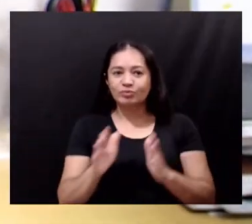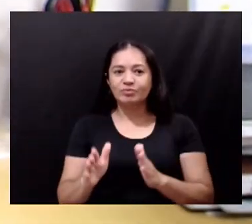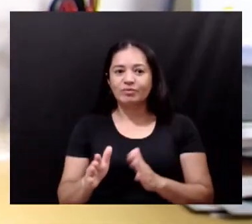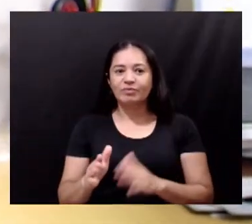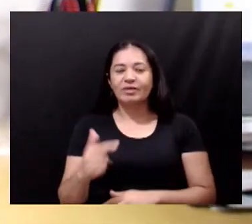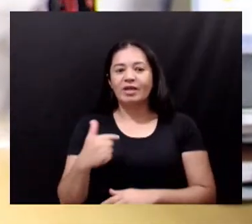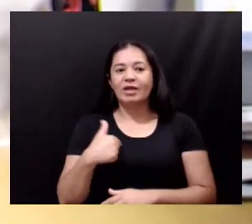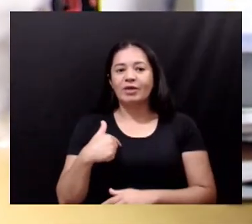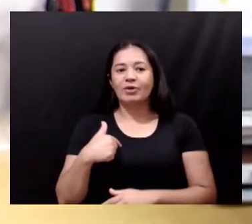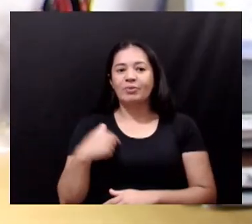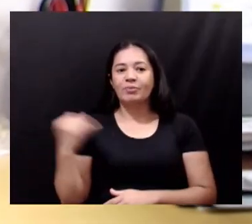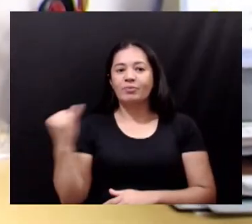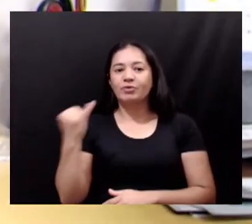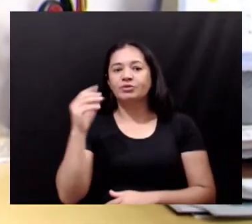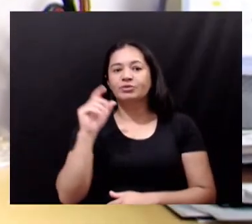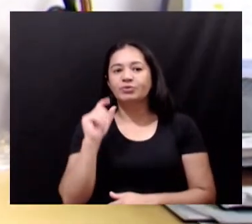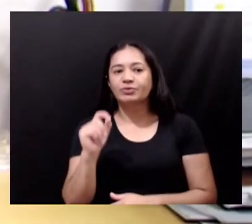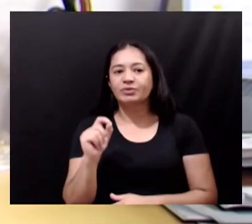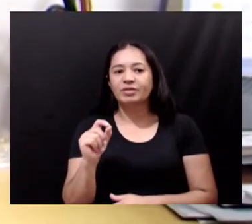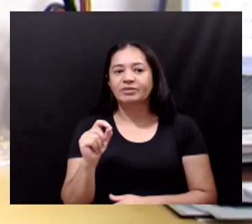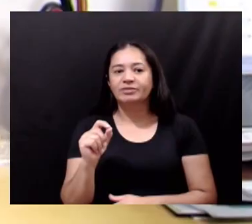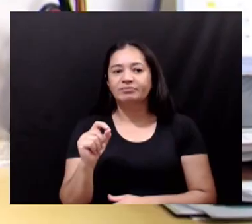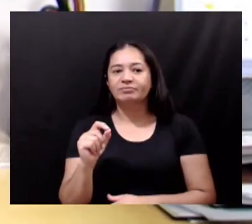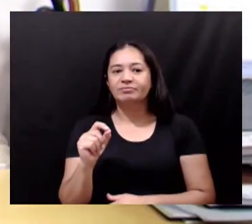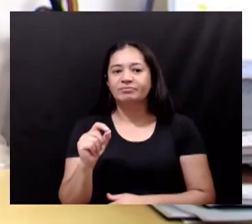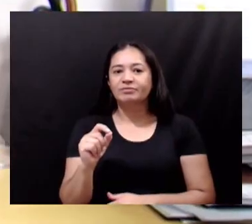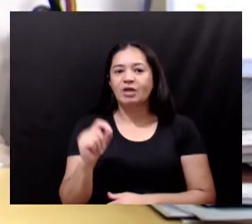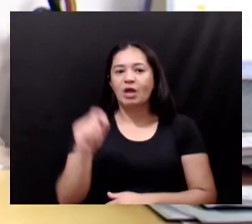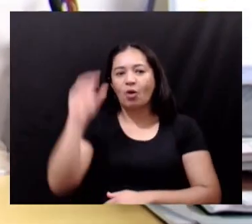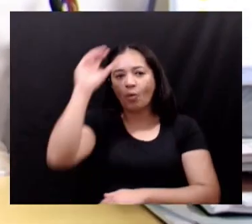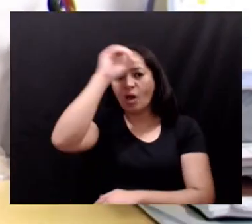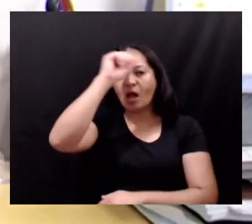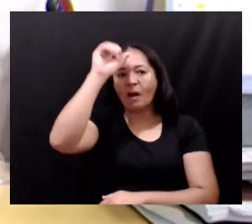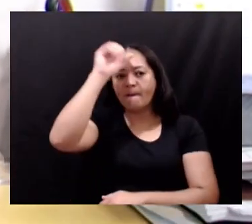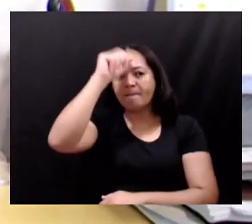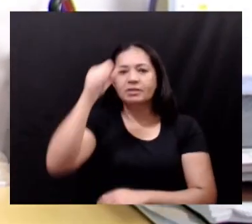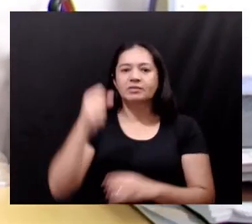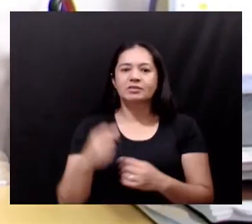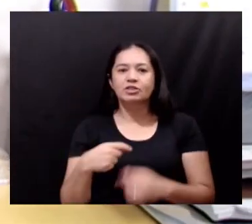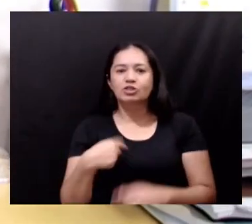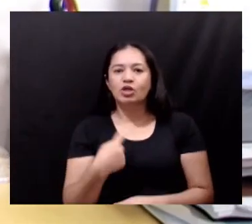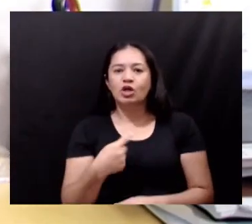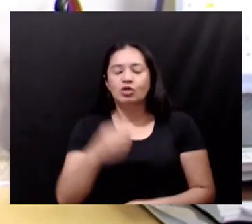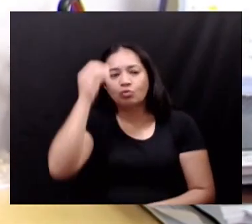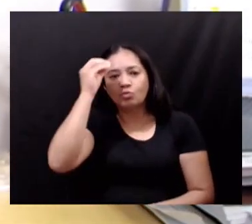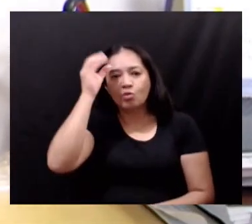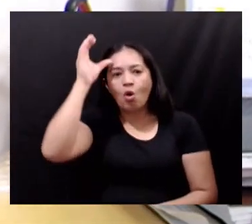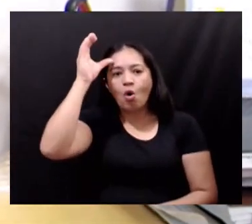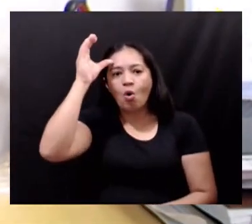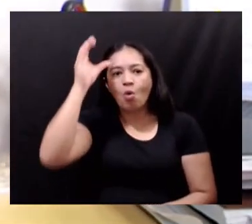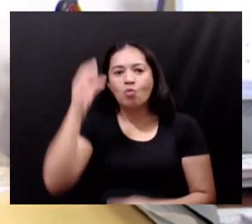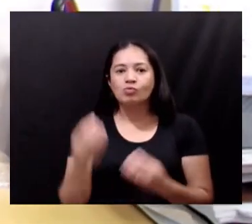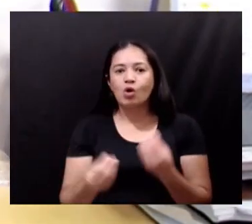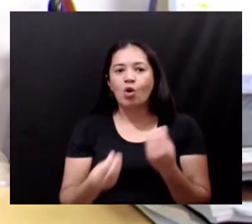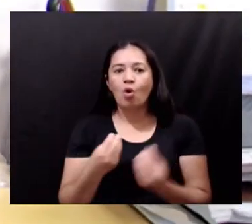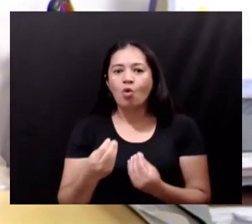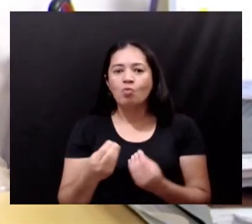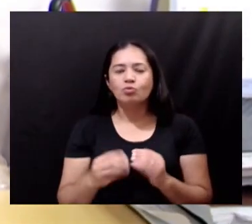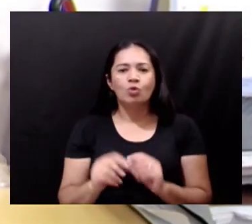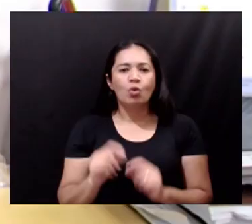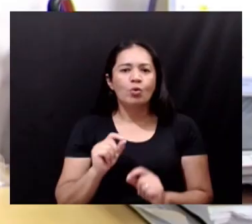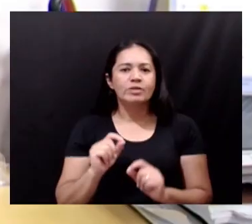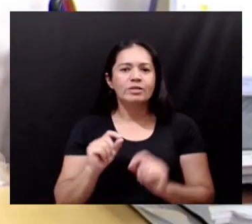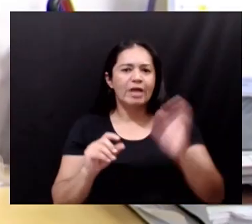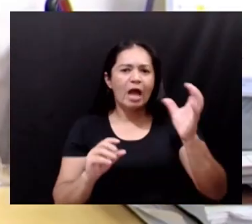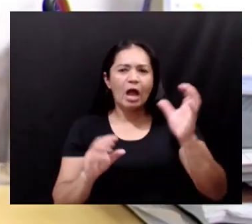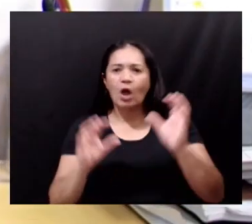é o aprendizado, primeiramente o aprendizado, para a gente ter um conhecimento do que acontece na Câmara, o que realmente rola